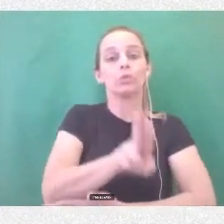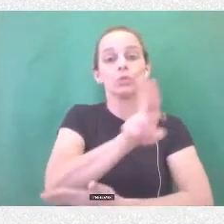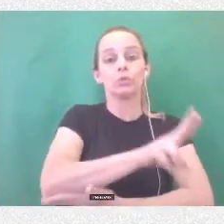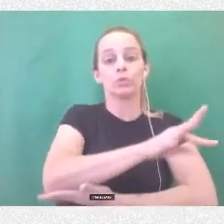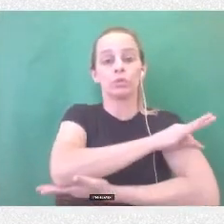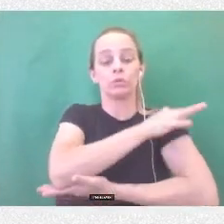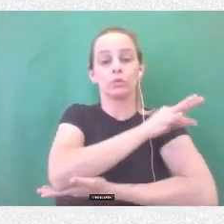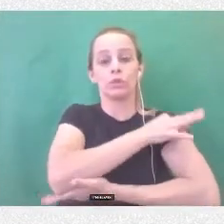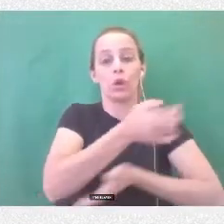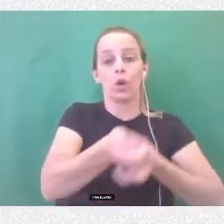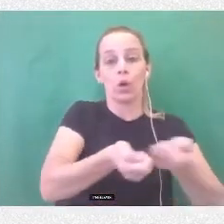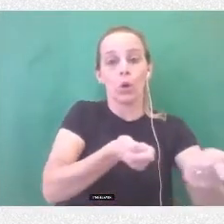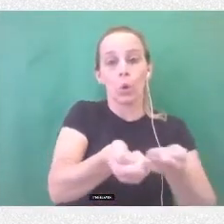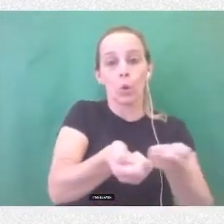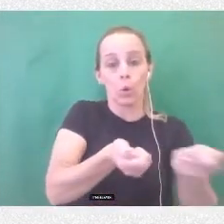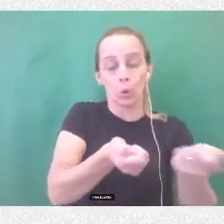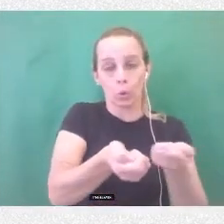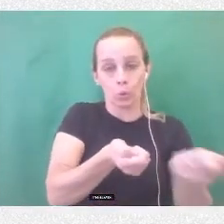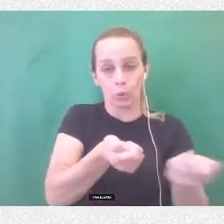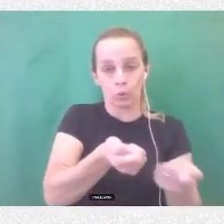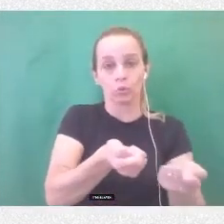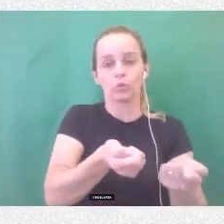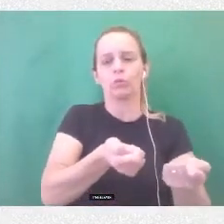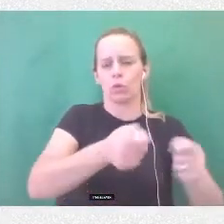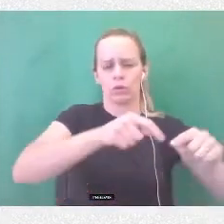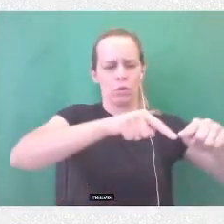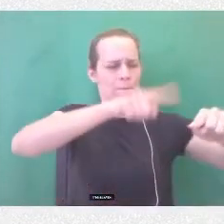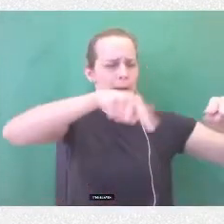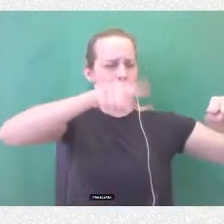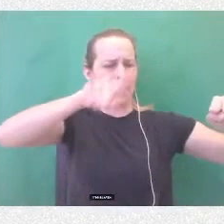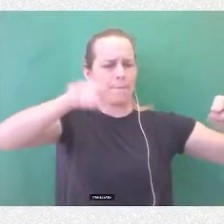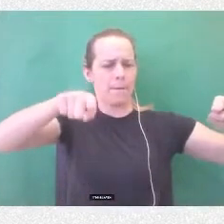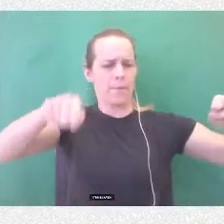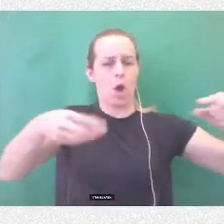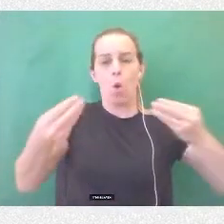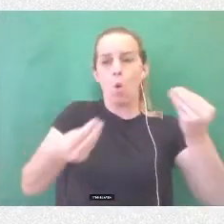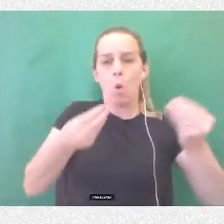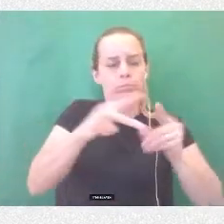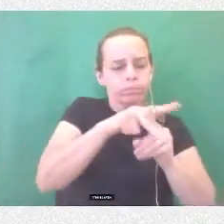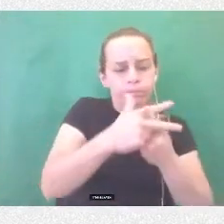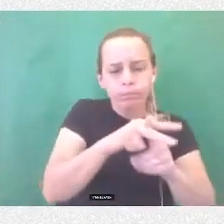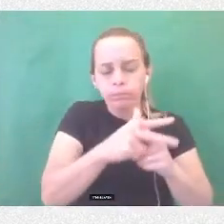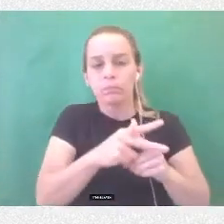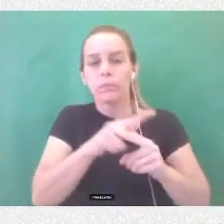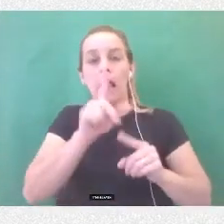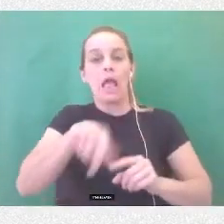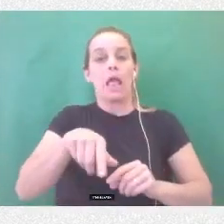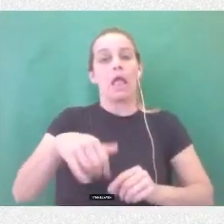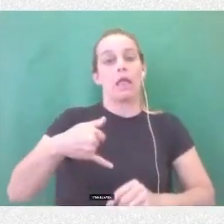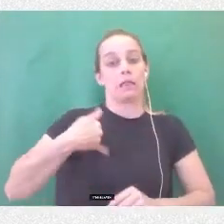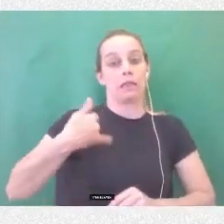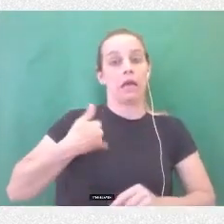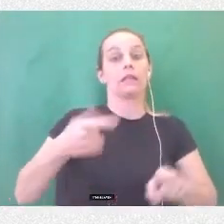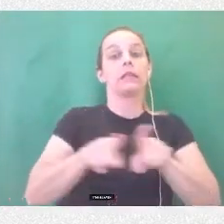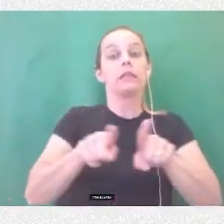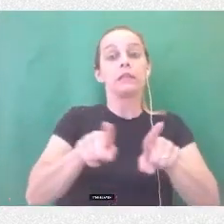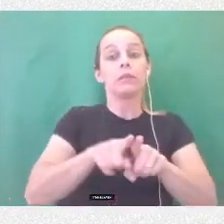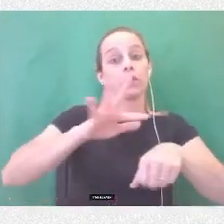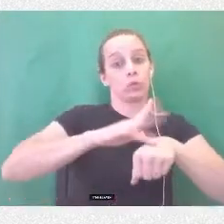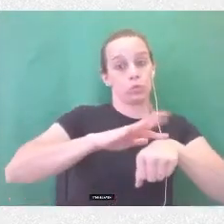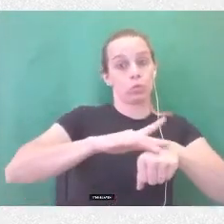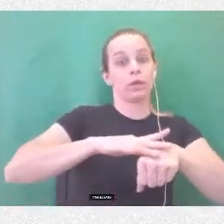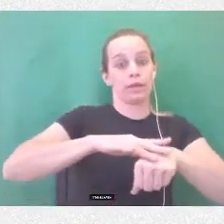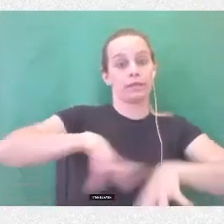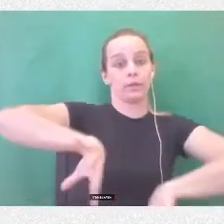controle de viés, são técnicas estatísticas de pareamento, de ajustamento pela faixa etária, por exemplo, e por comorbidades também. Então, é algo que os